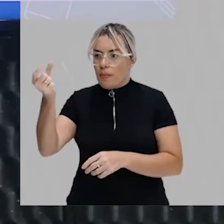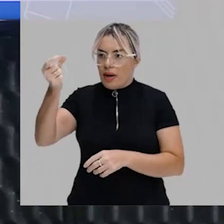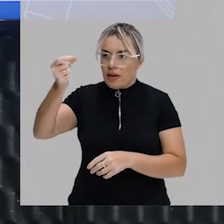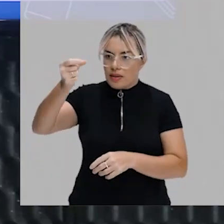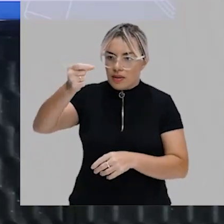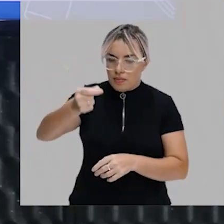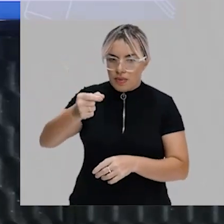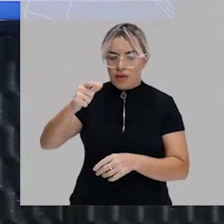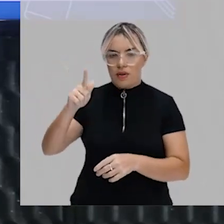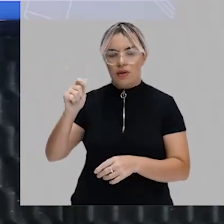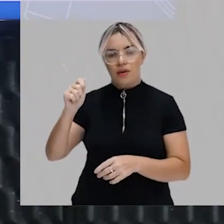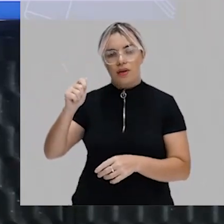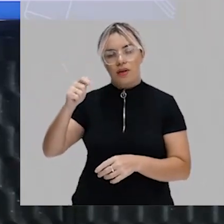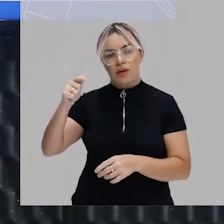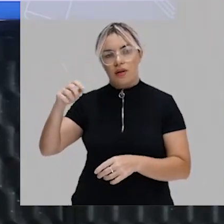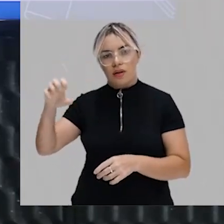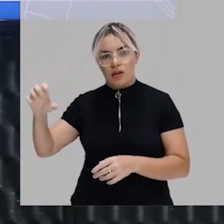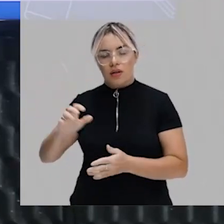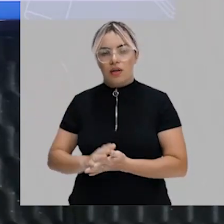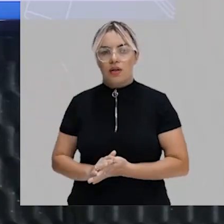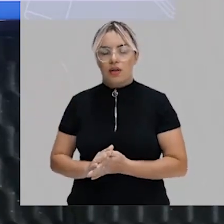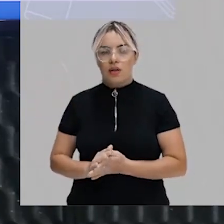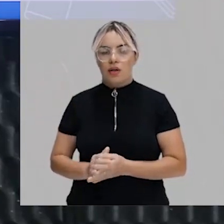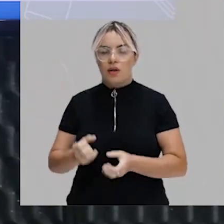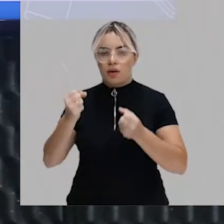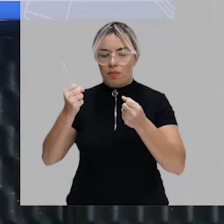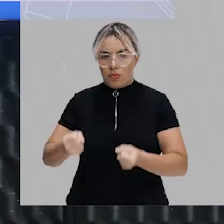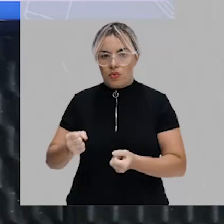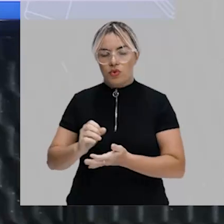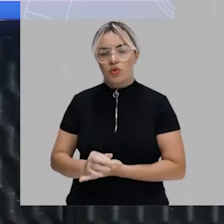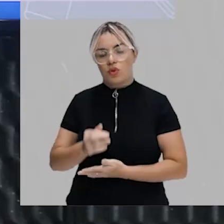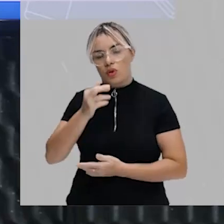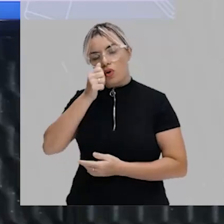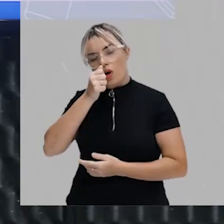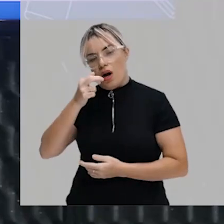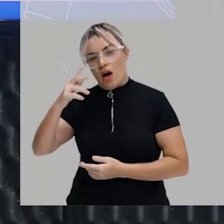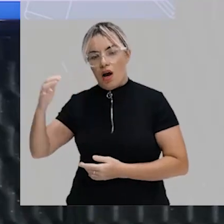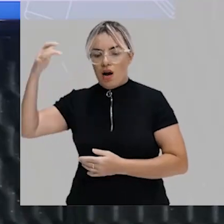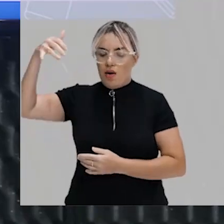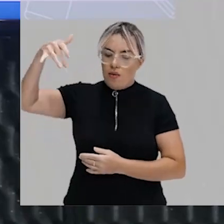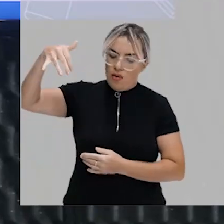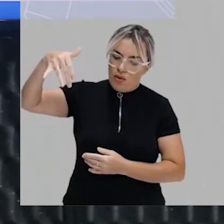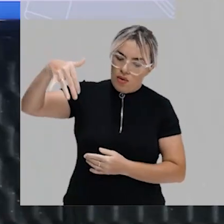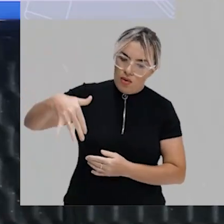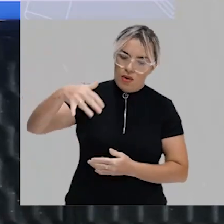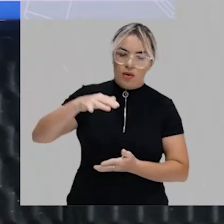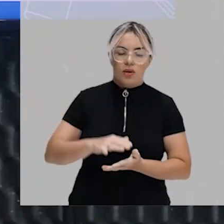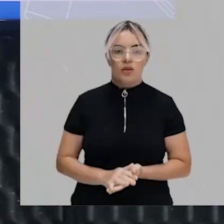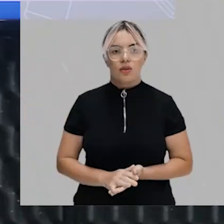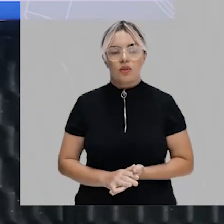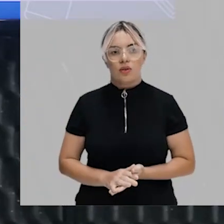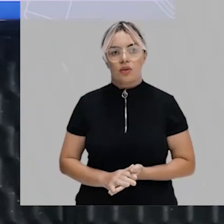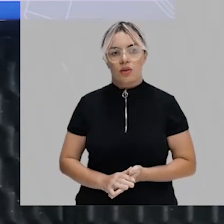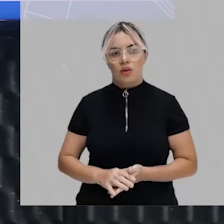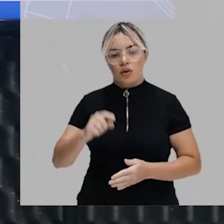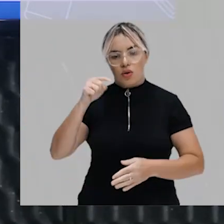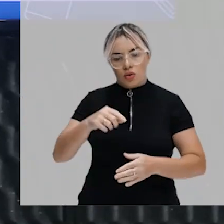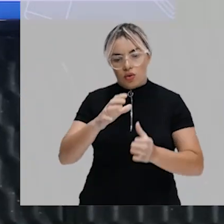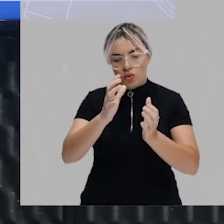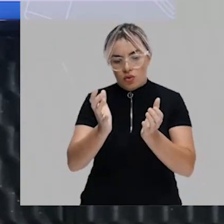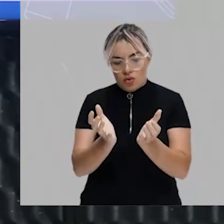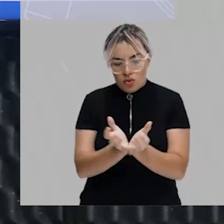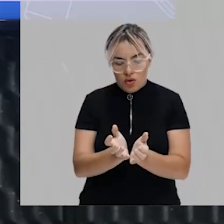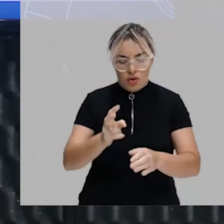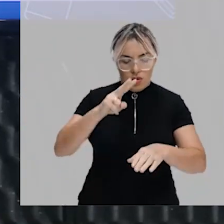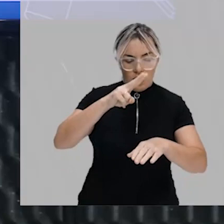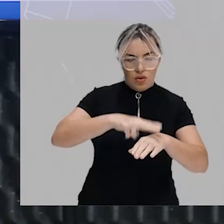Só permitindo que ocorresse a passagem de ar. E ali ele constatou que no frasco de vidro que estava